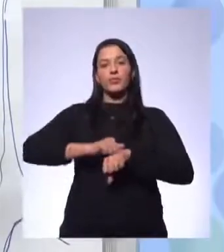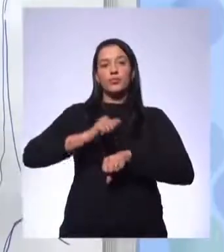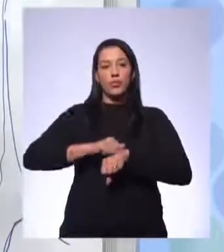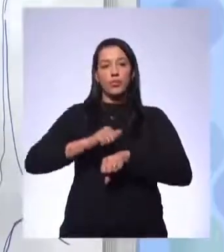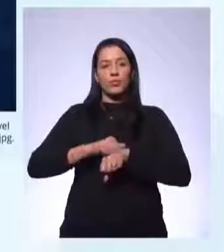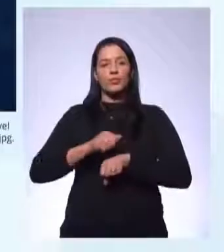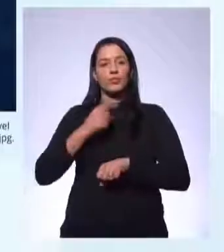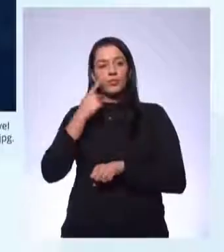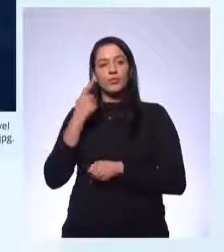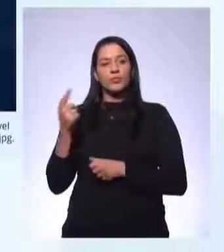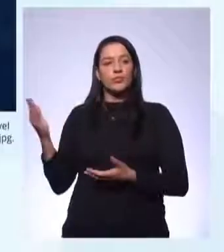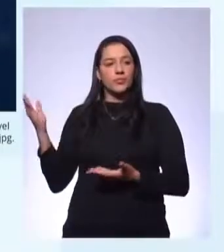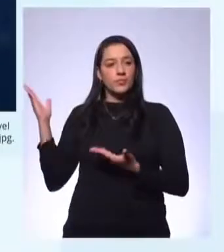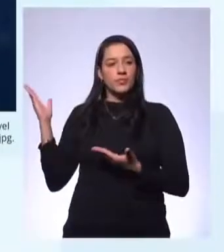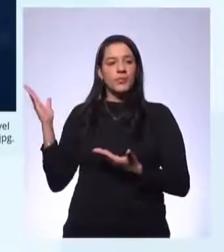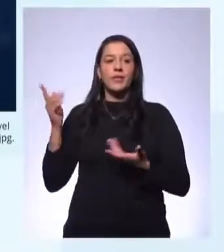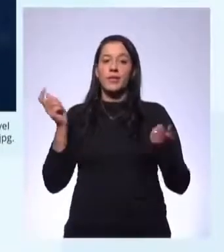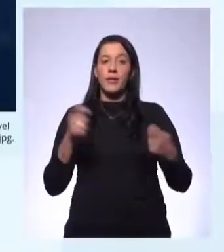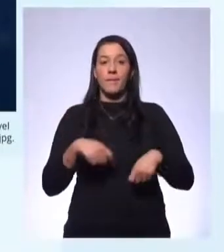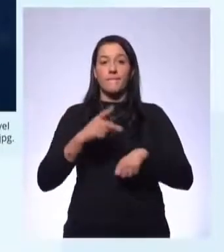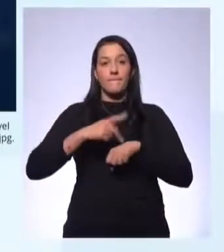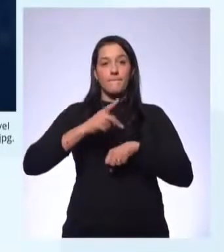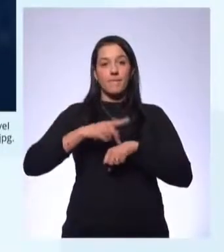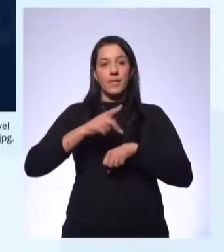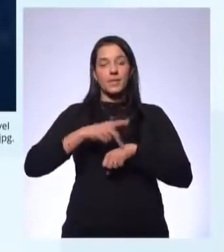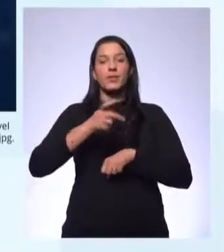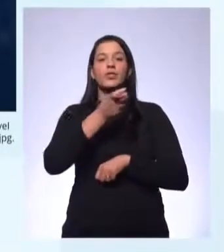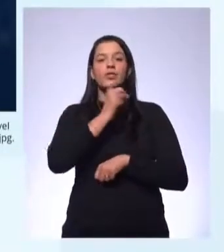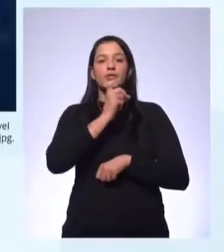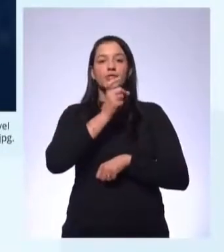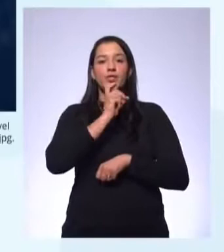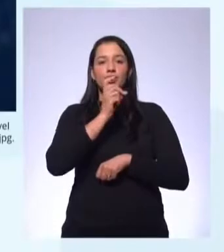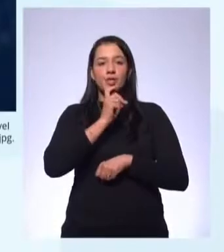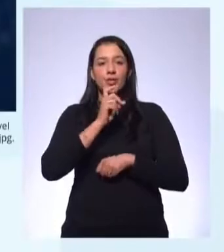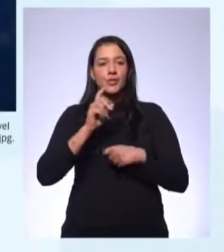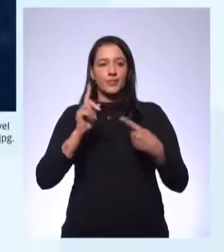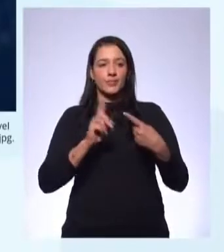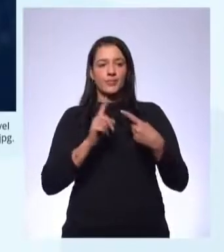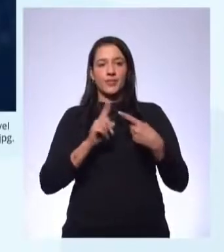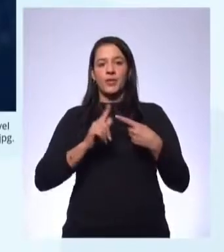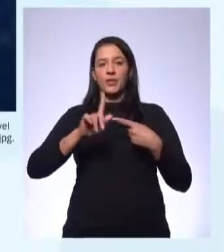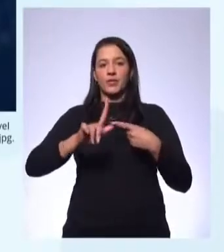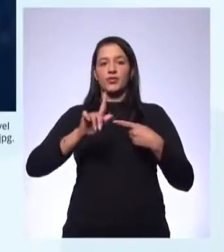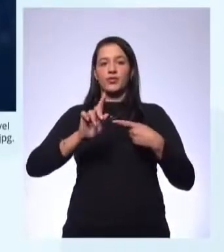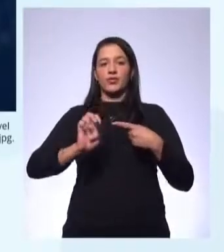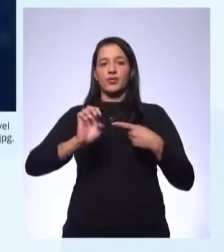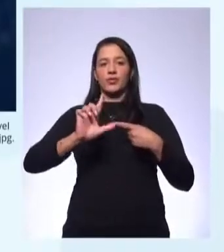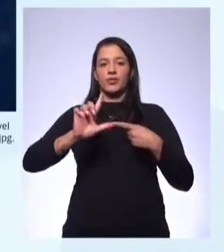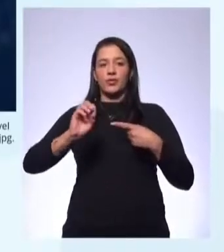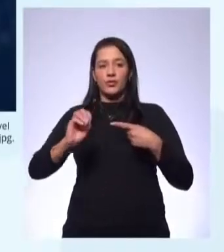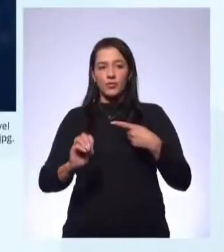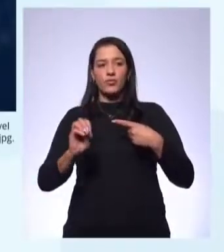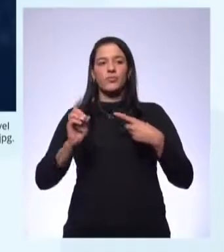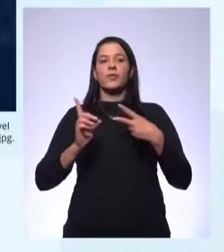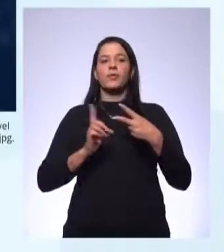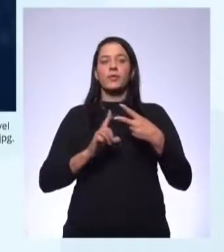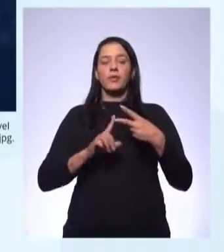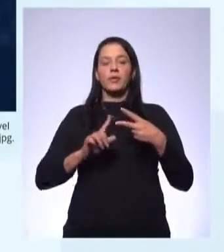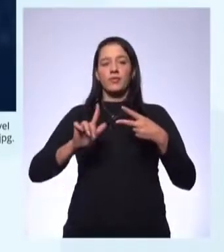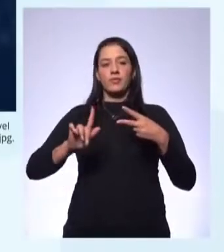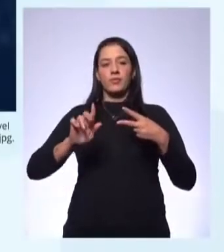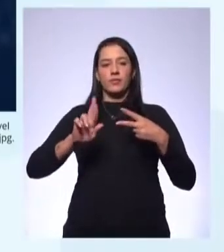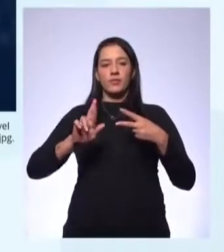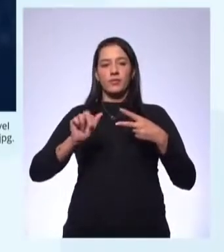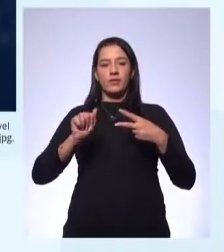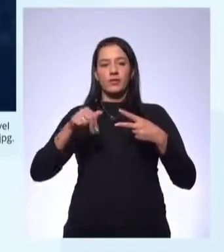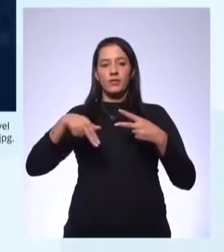foto, por favor. Granizo e gelo são duas coisinhas diferentes. Já vai se familiarizando aí com os nomes.